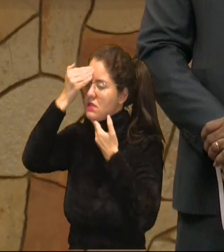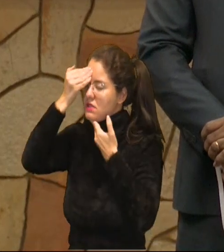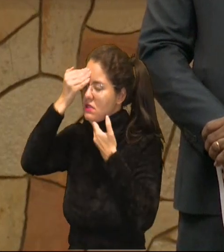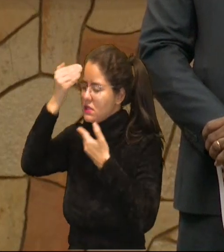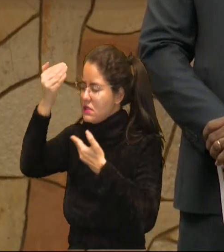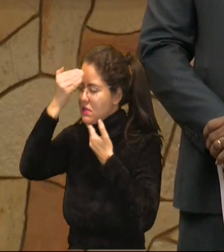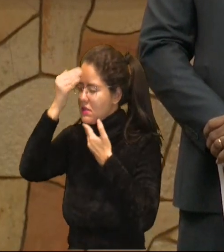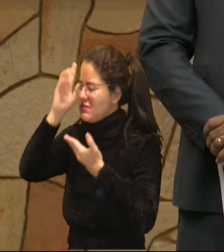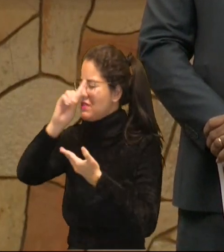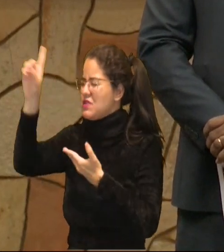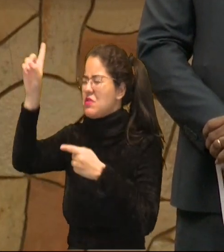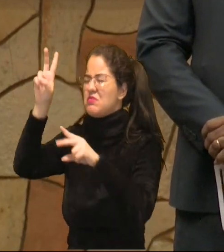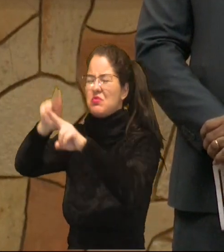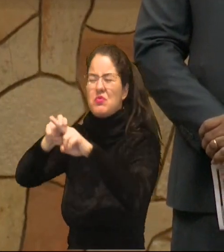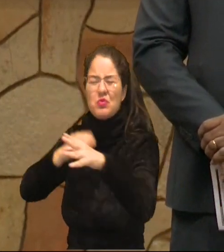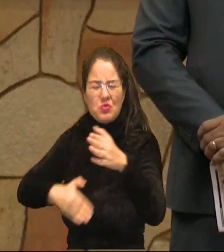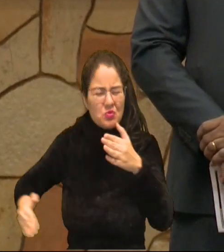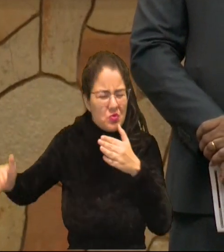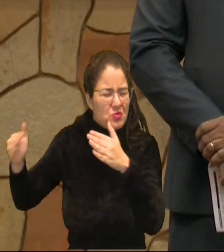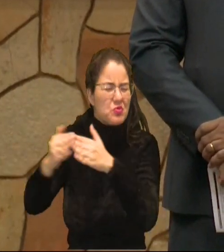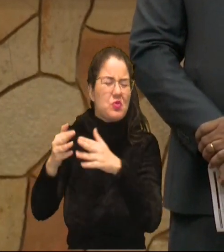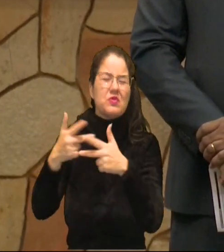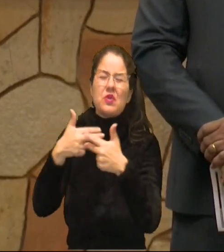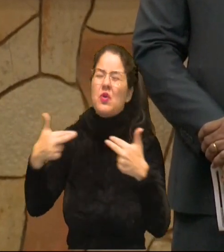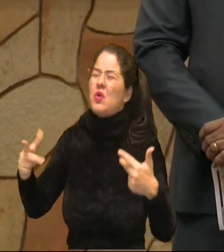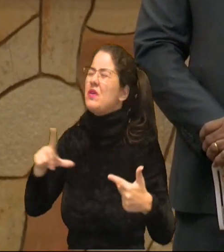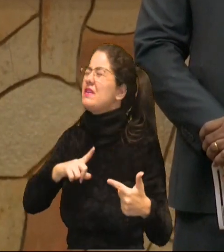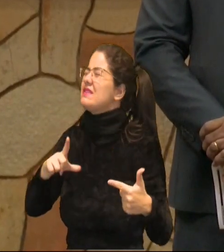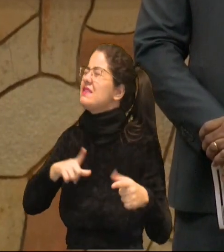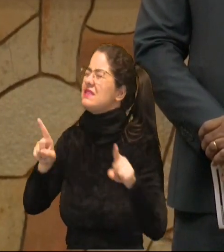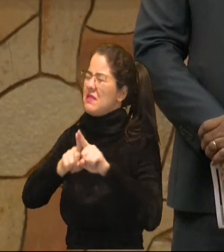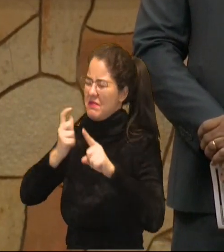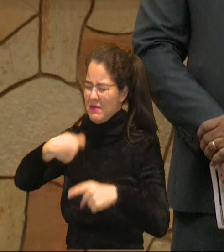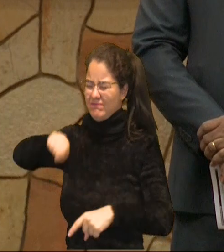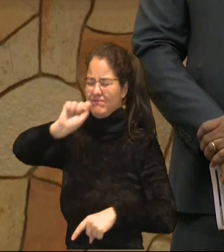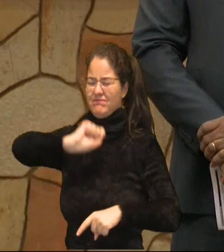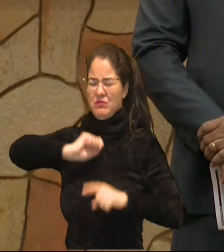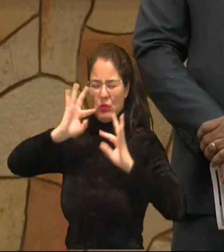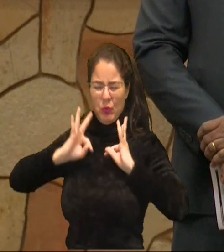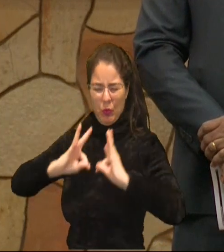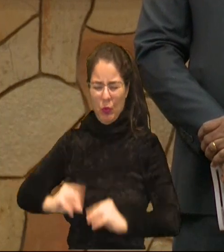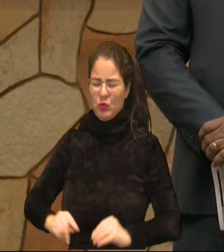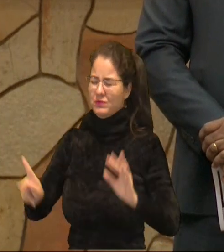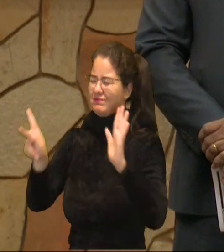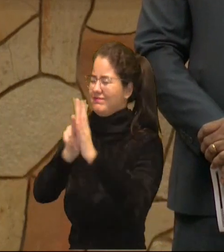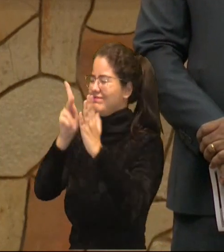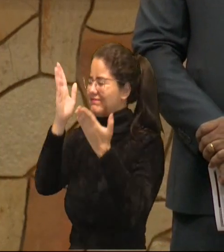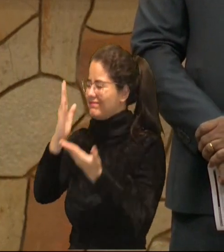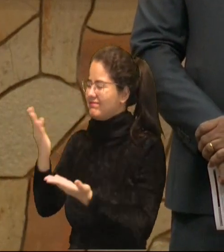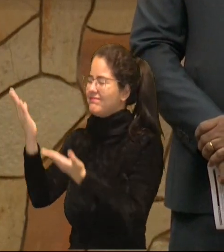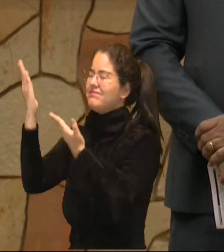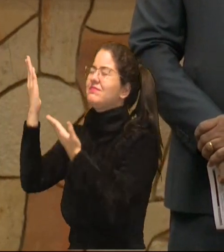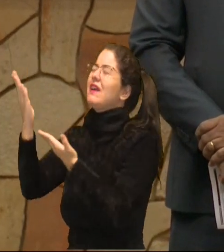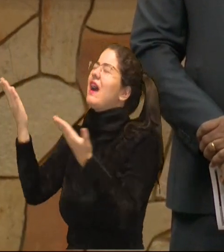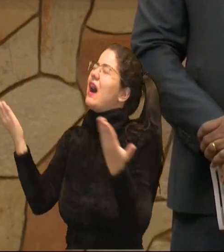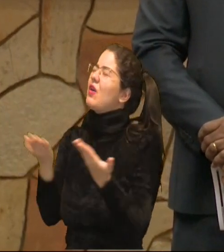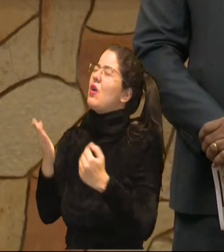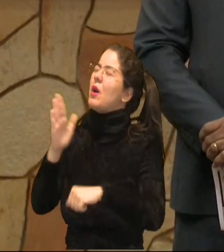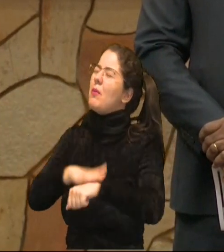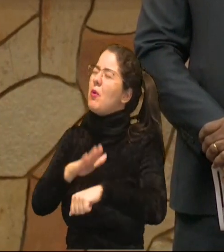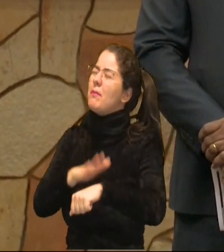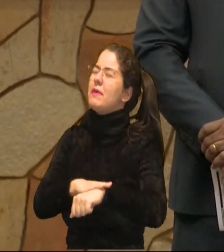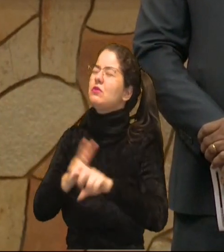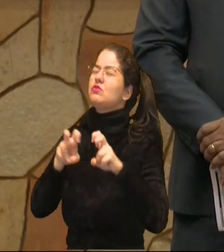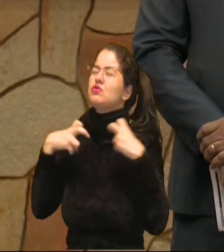Deus tudo que temos, Senhor, e aquilo que somos pertence a Ti. E aqui neste momento de